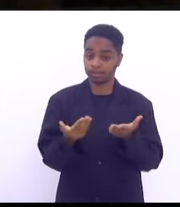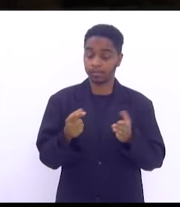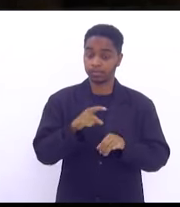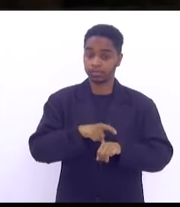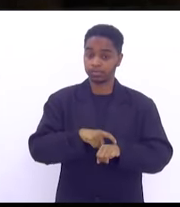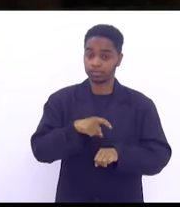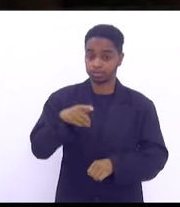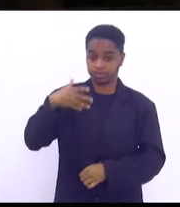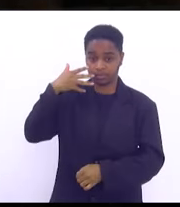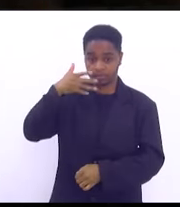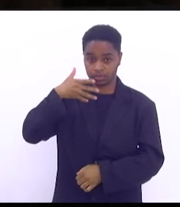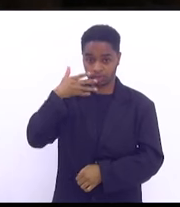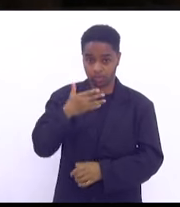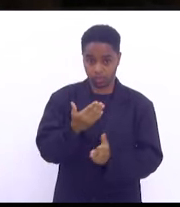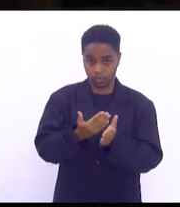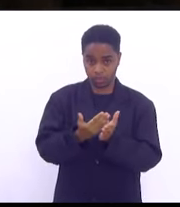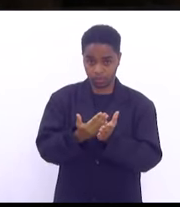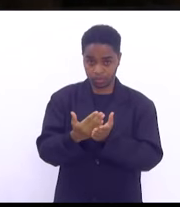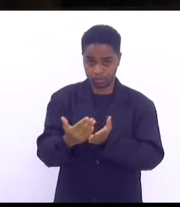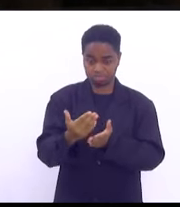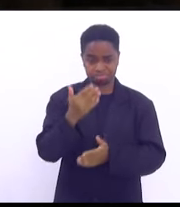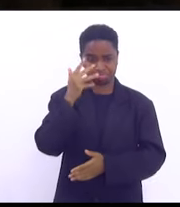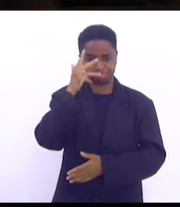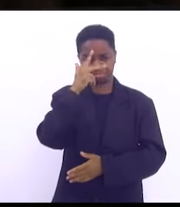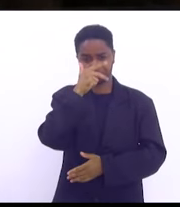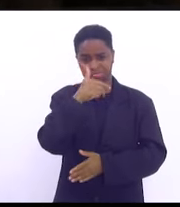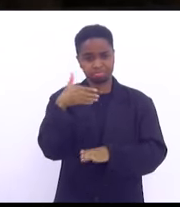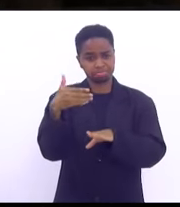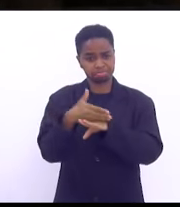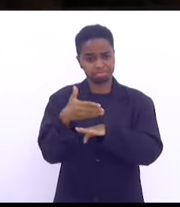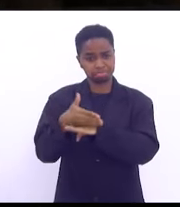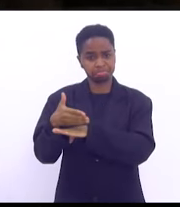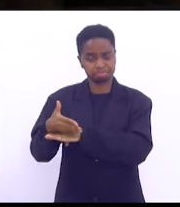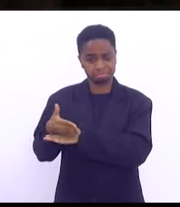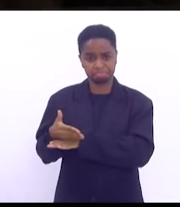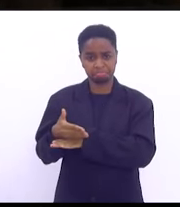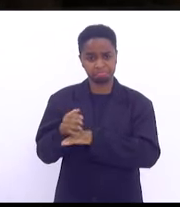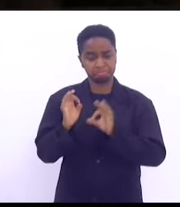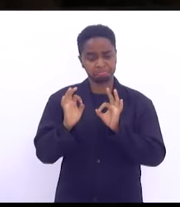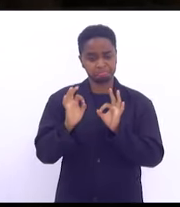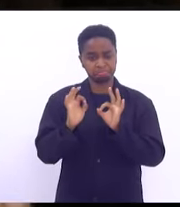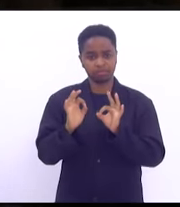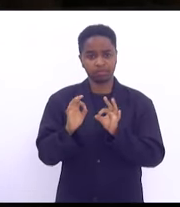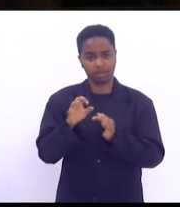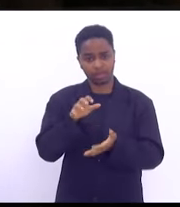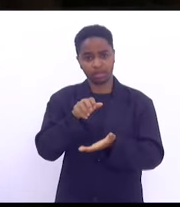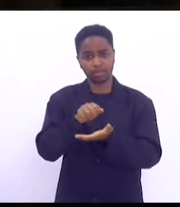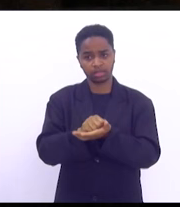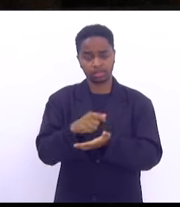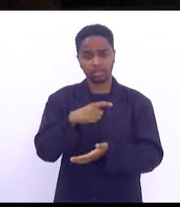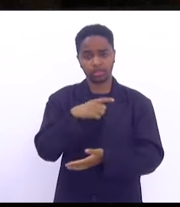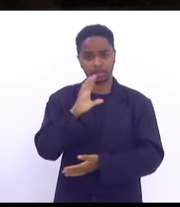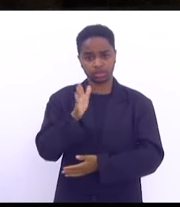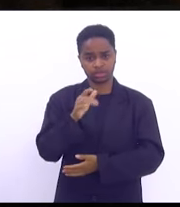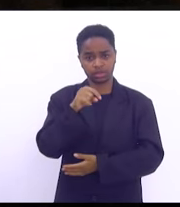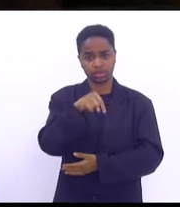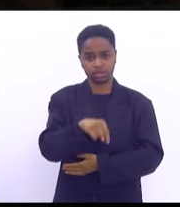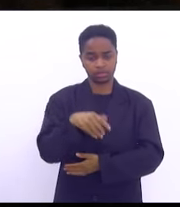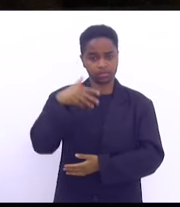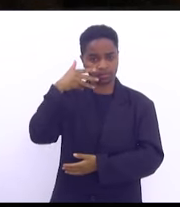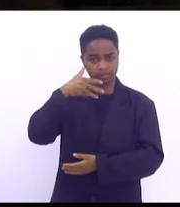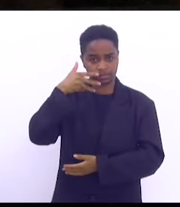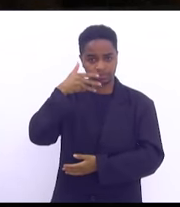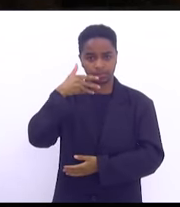inicial com uma belíssima frequência. Registrando, já teve aqui em plenário, usou a